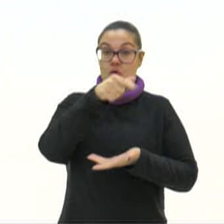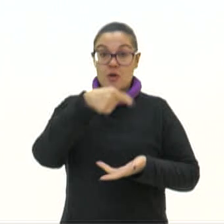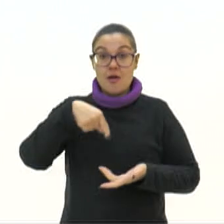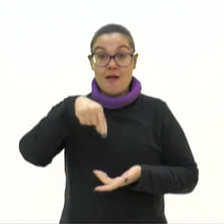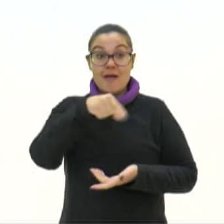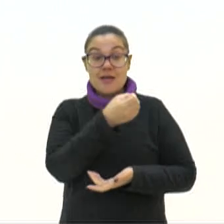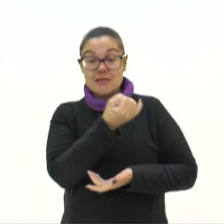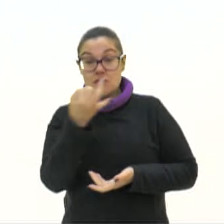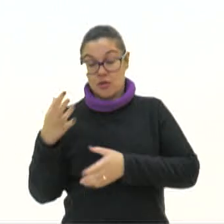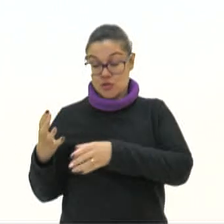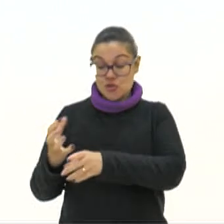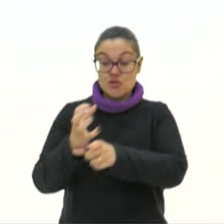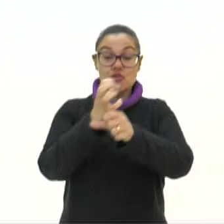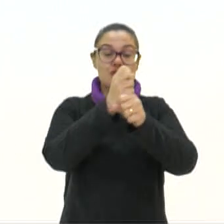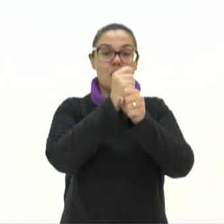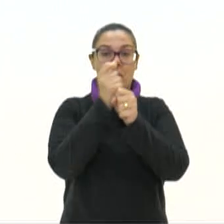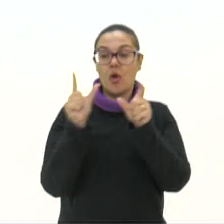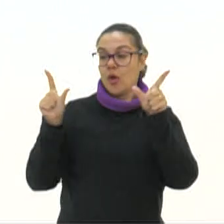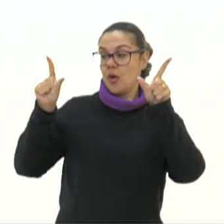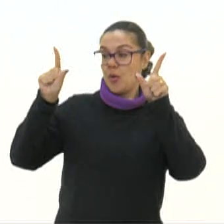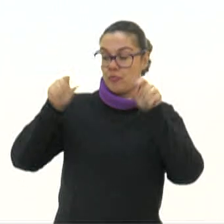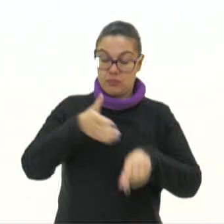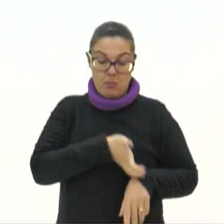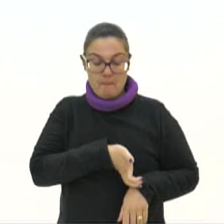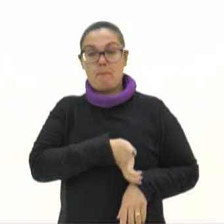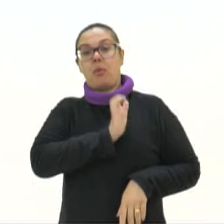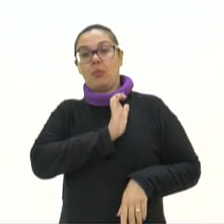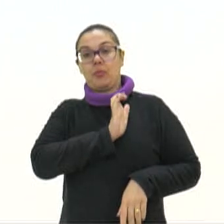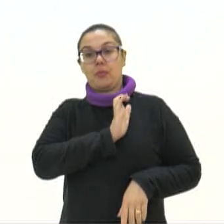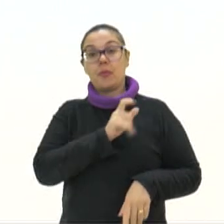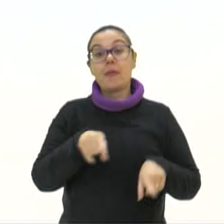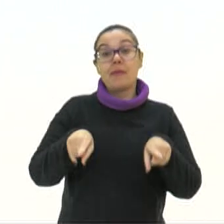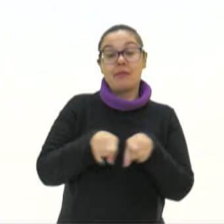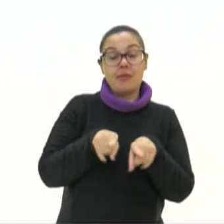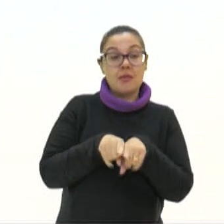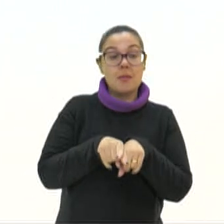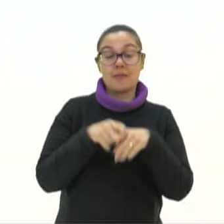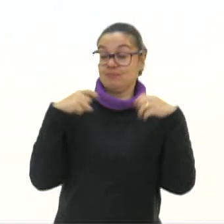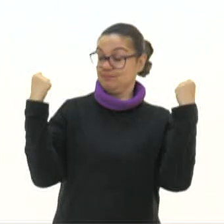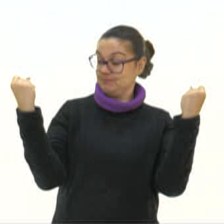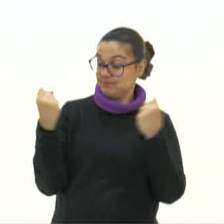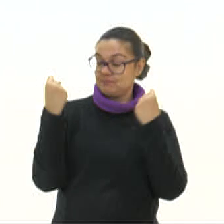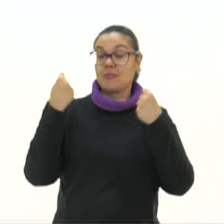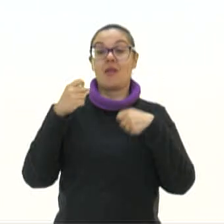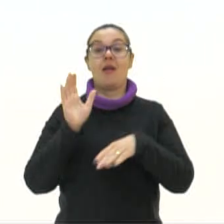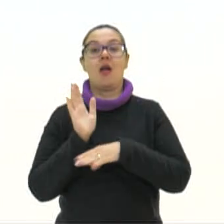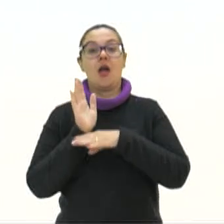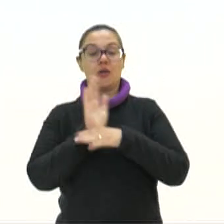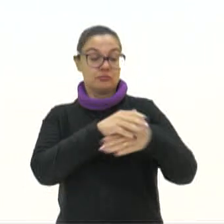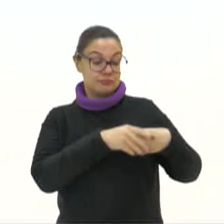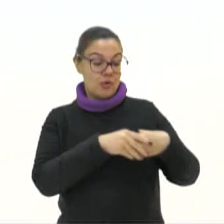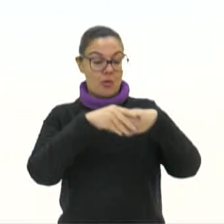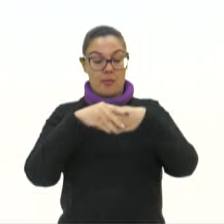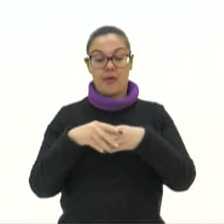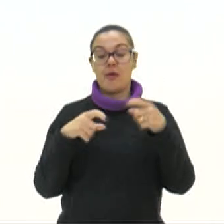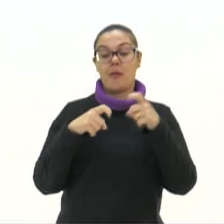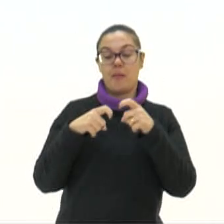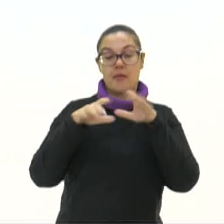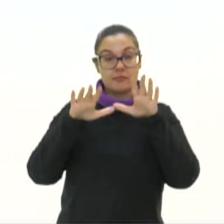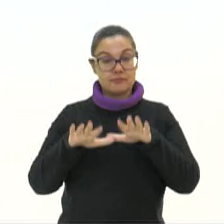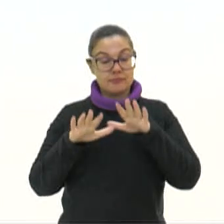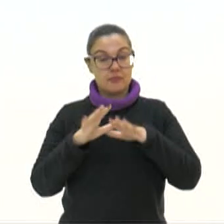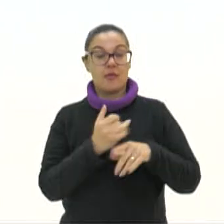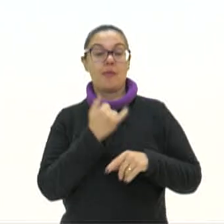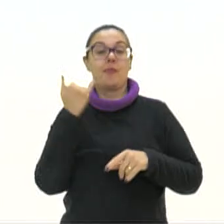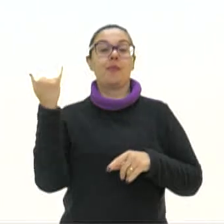que, somados, reduzem as chances de infarto. Exercitar-se nesses casos, com acompanhamento médico e moderação,